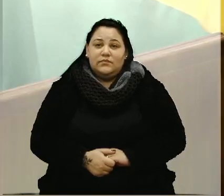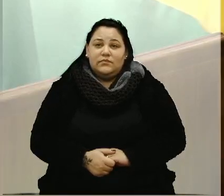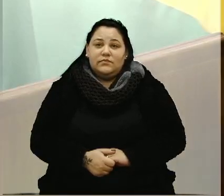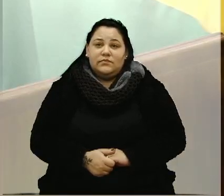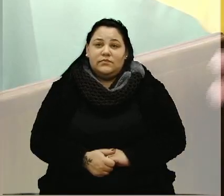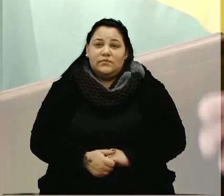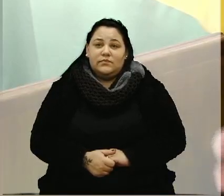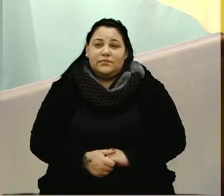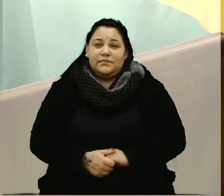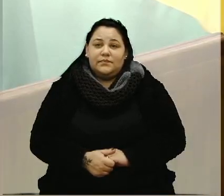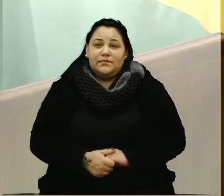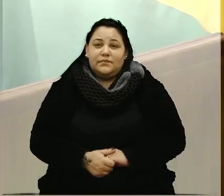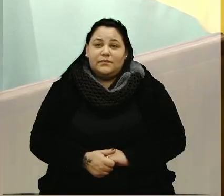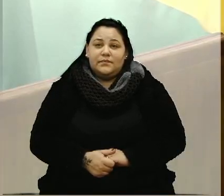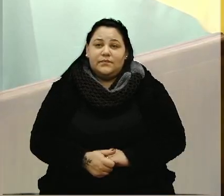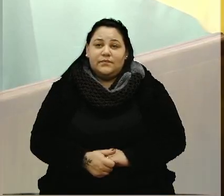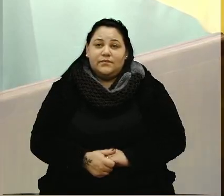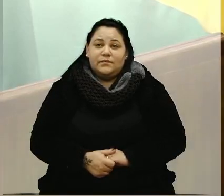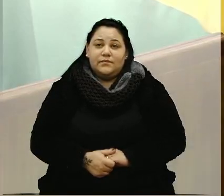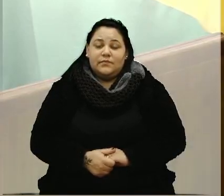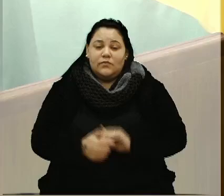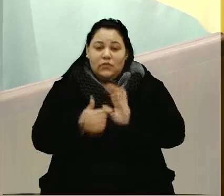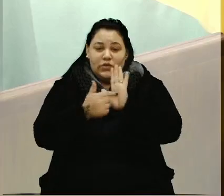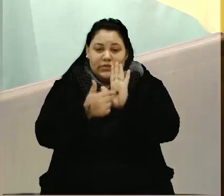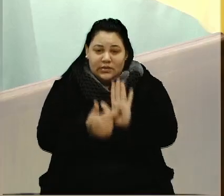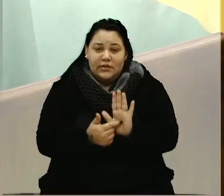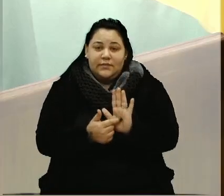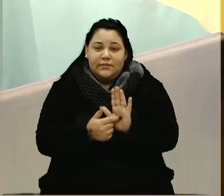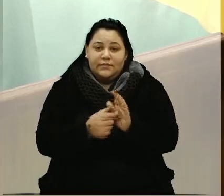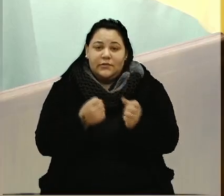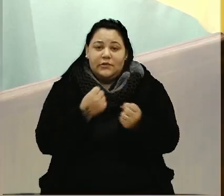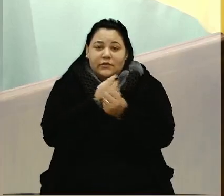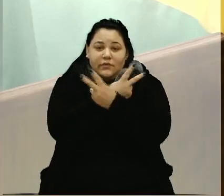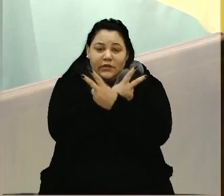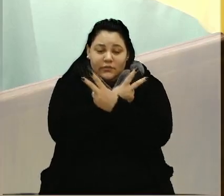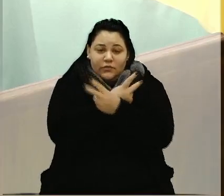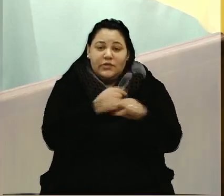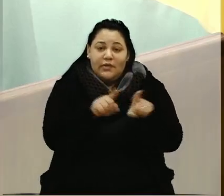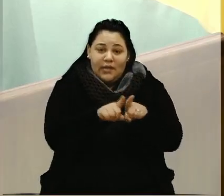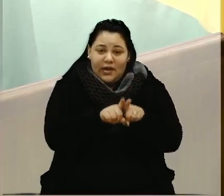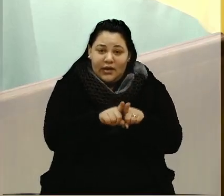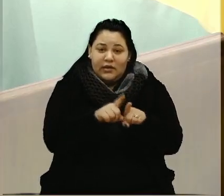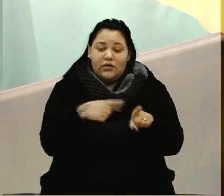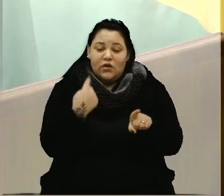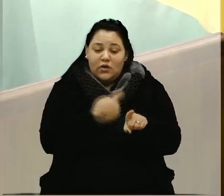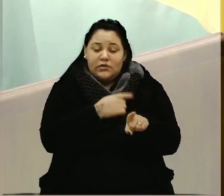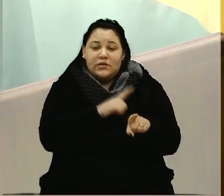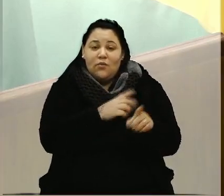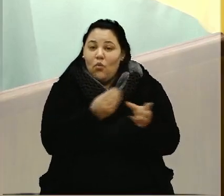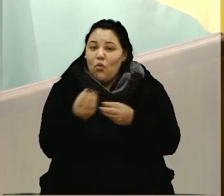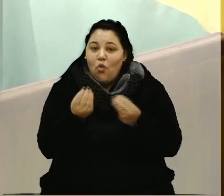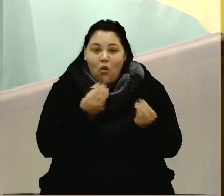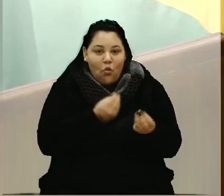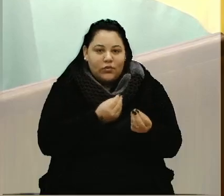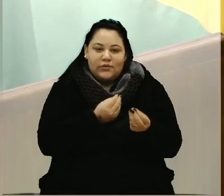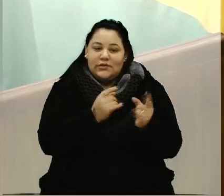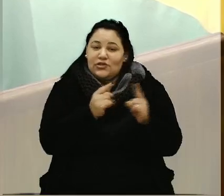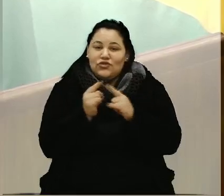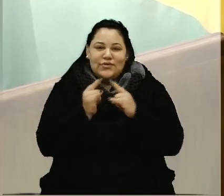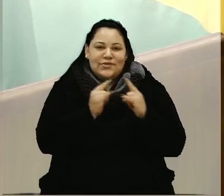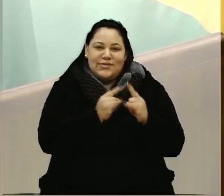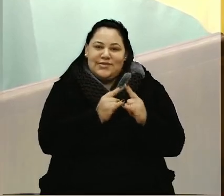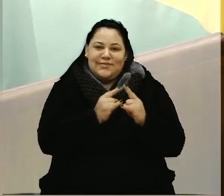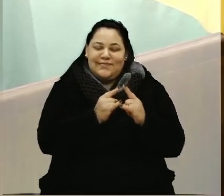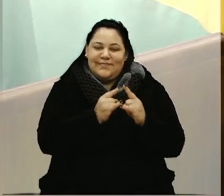Demonstrar que o verbo da vida, que nós temos muitas, mas muitas instituições que